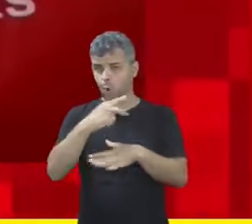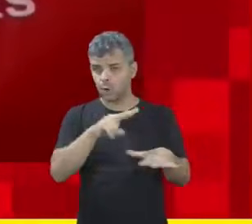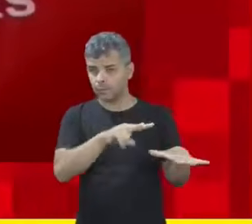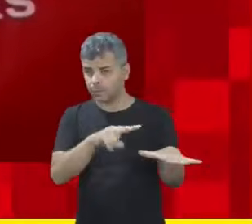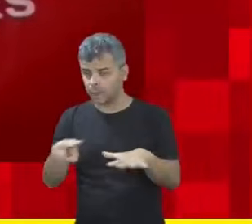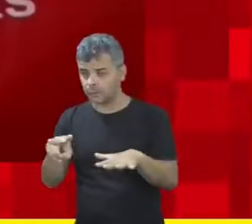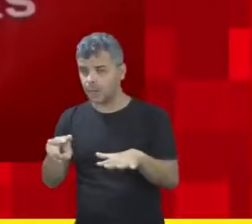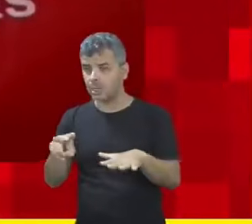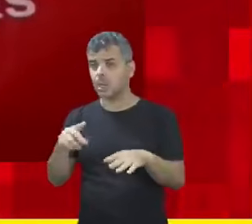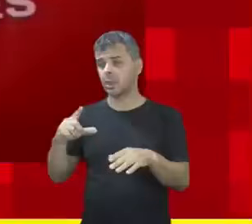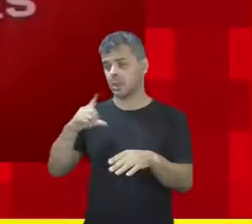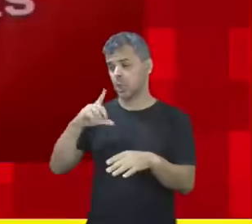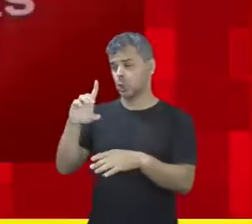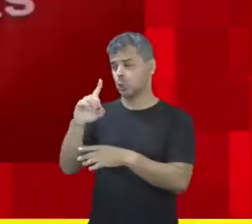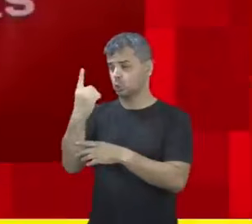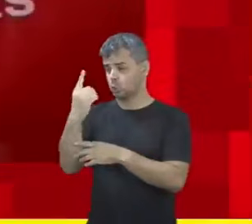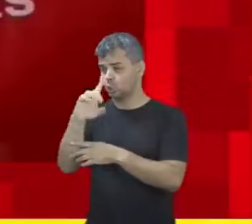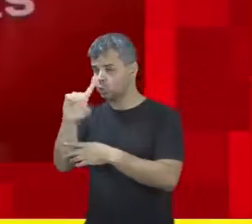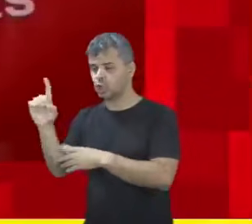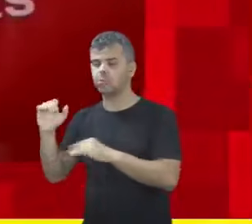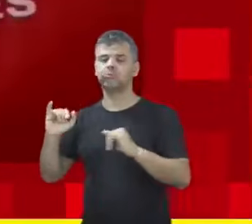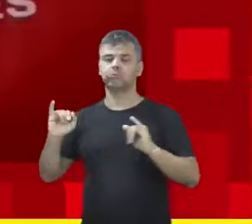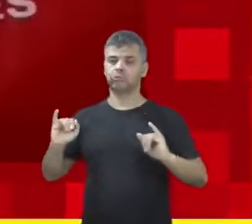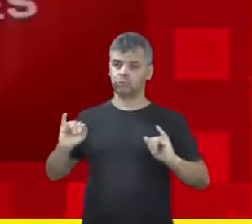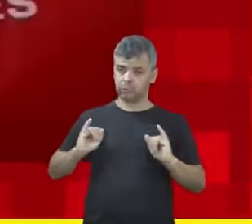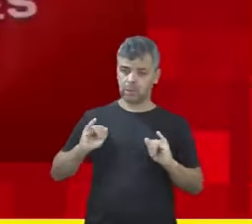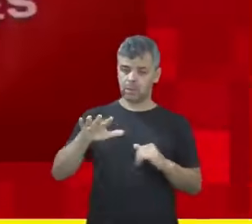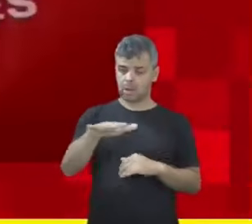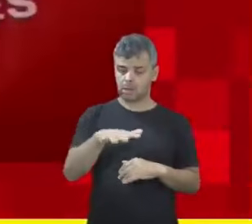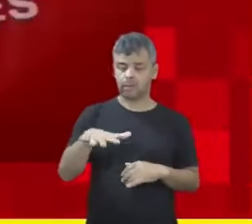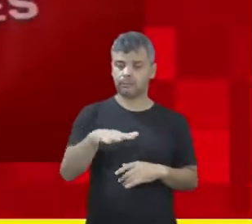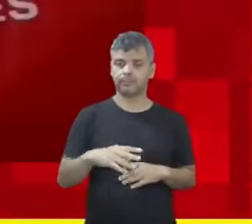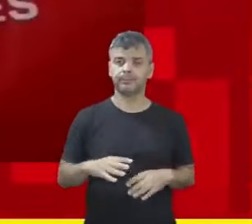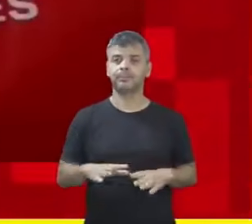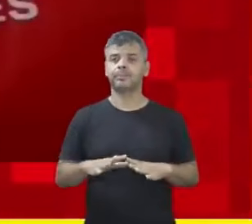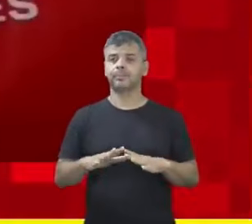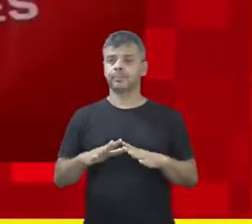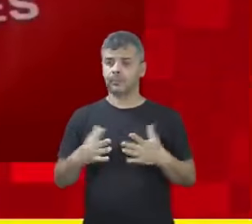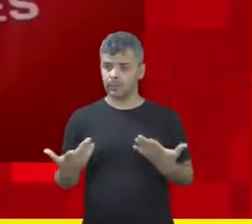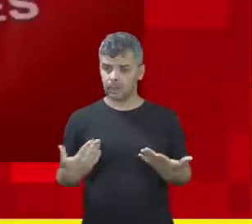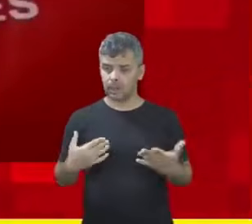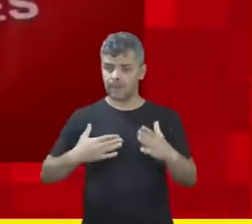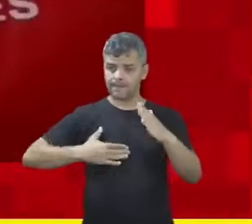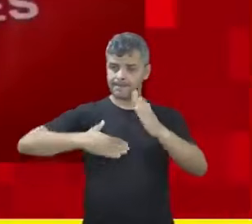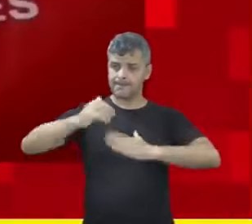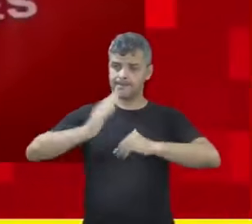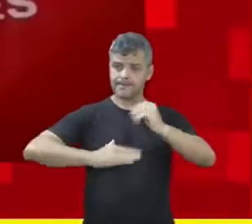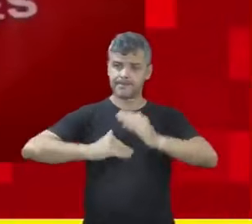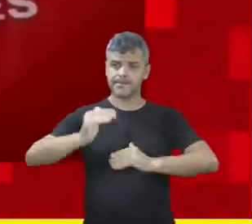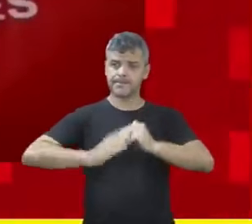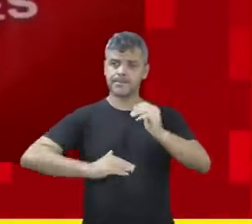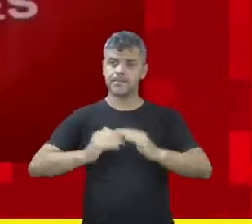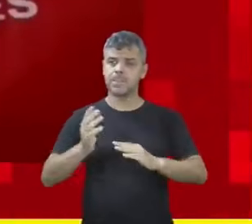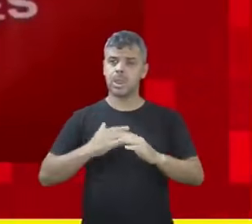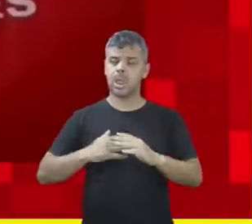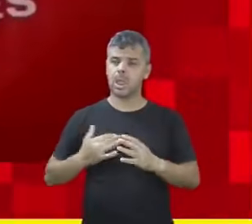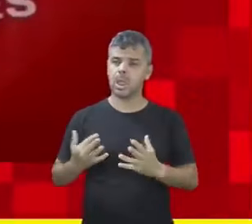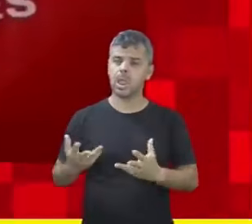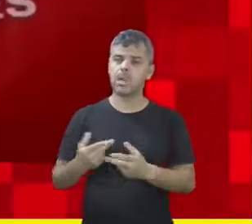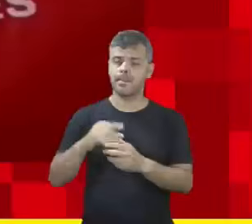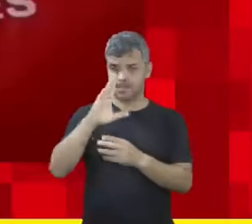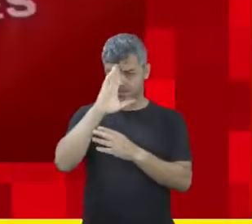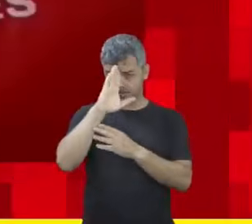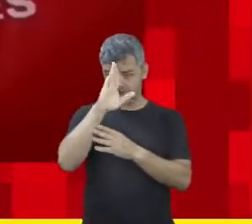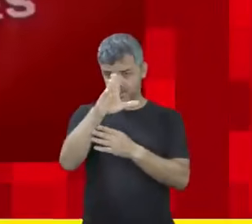de descanso, né, esses setores estão aí. E essa prática rotineira, principalmente